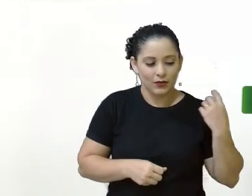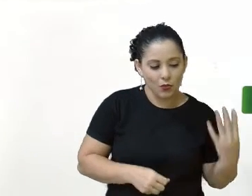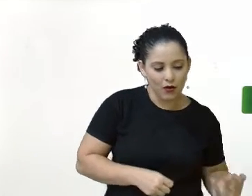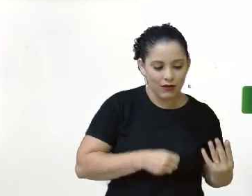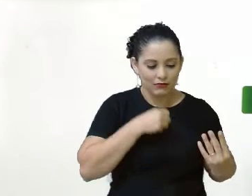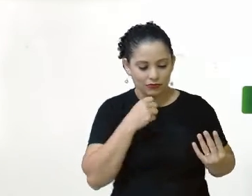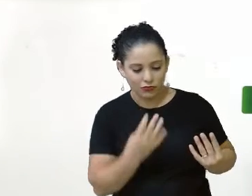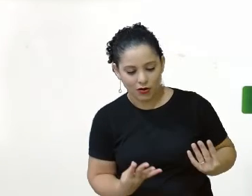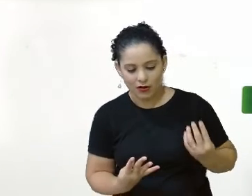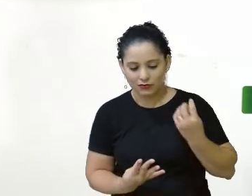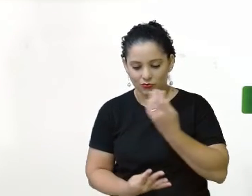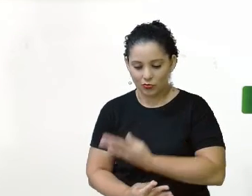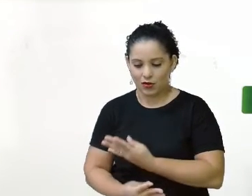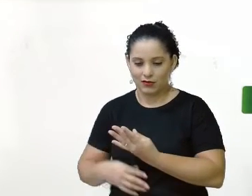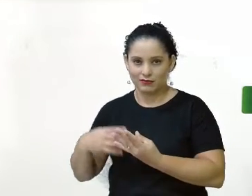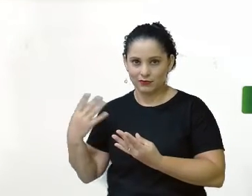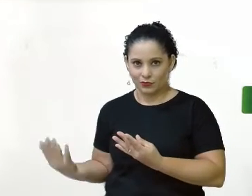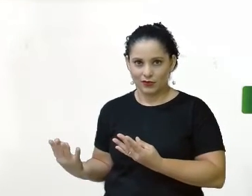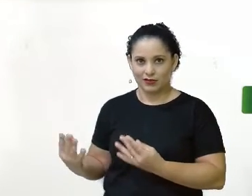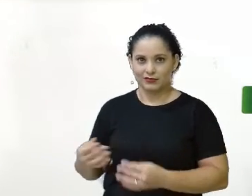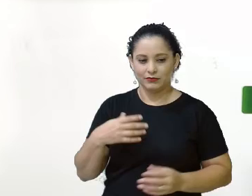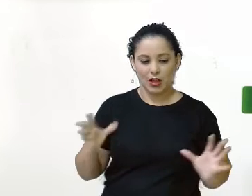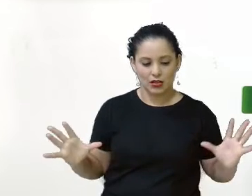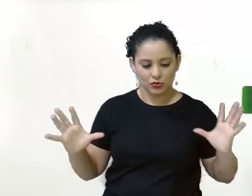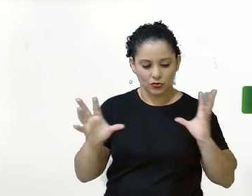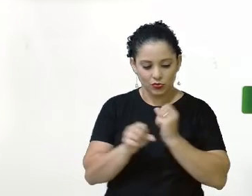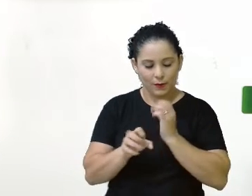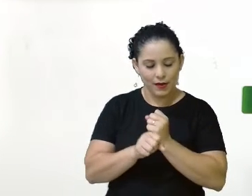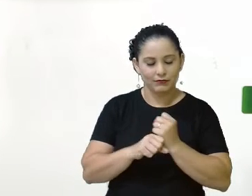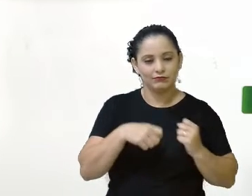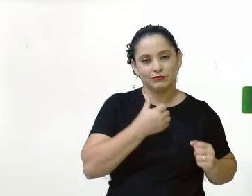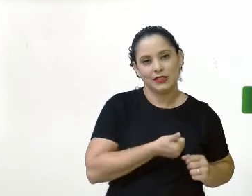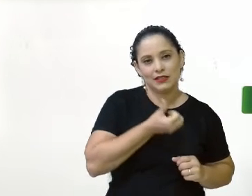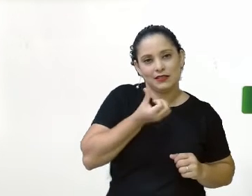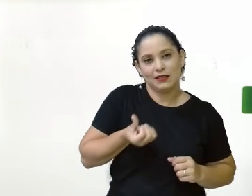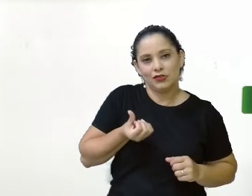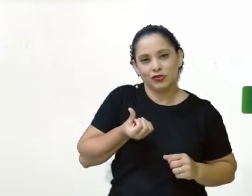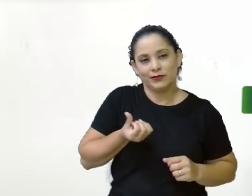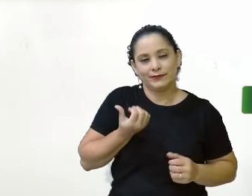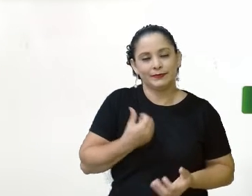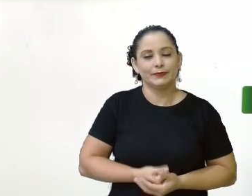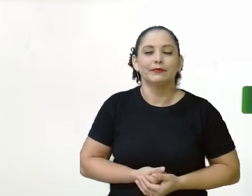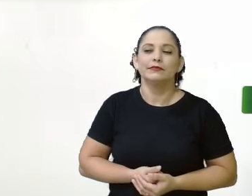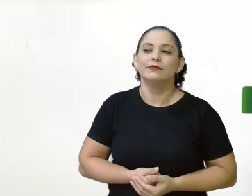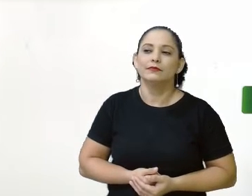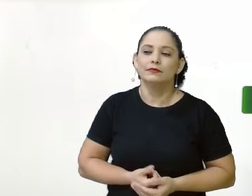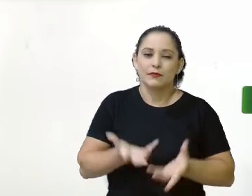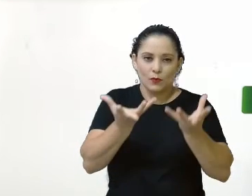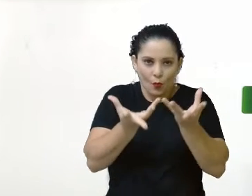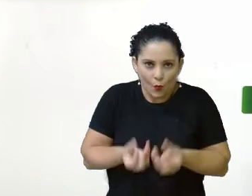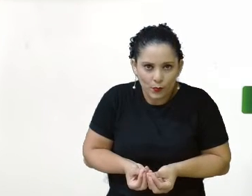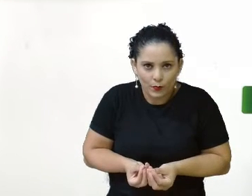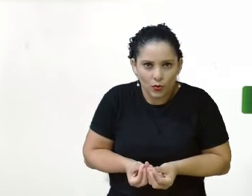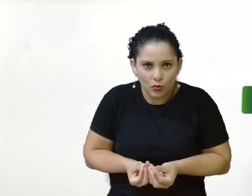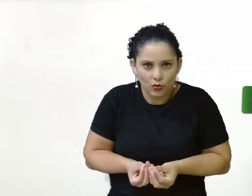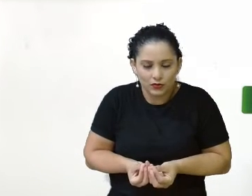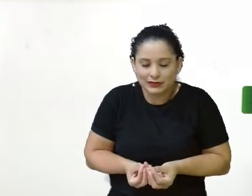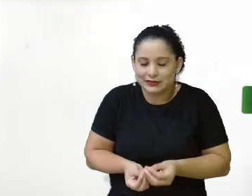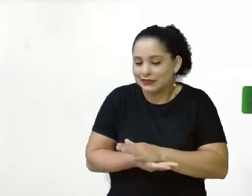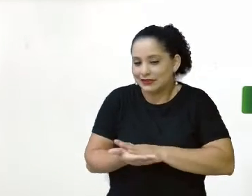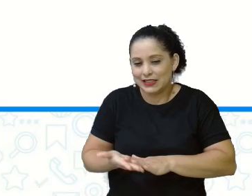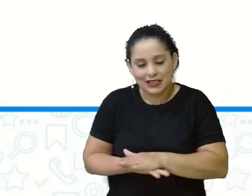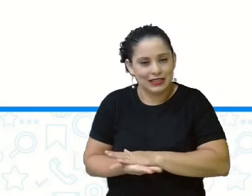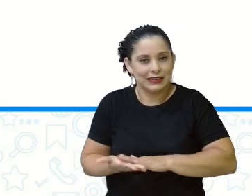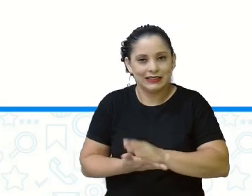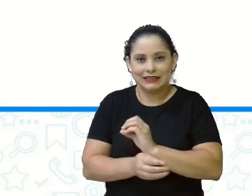cesta, aqui. Eu vou subtrair do que eu queria, do meu dividendo. Sobrou alguma maçã naquela hora?